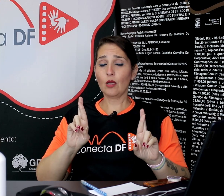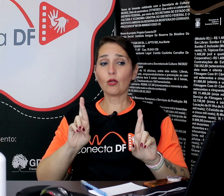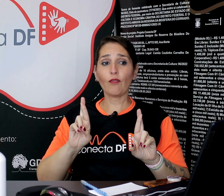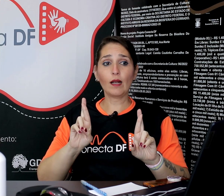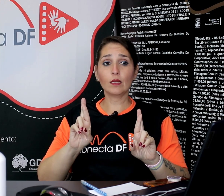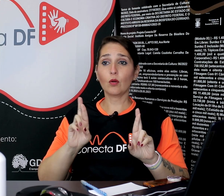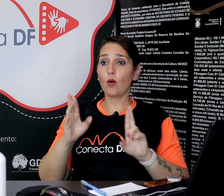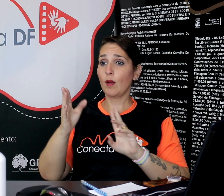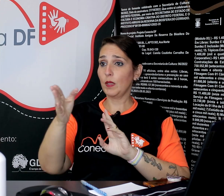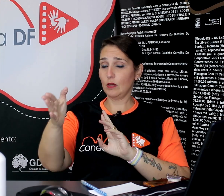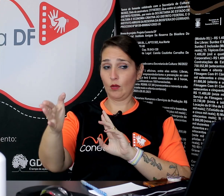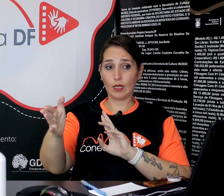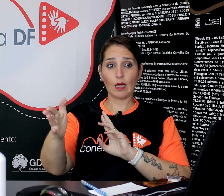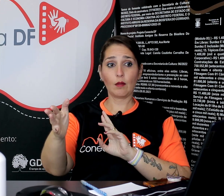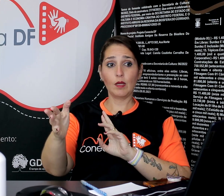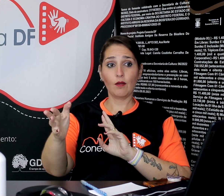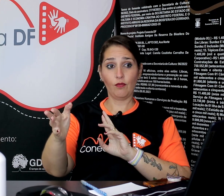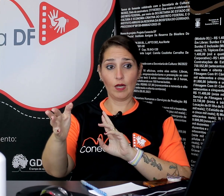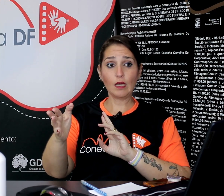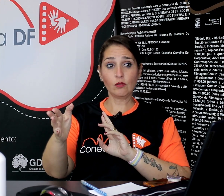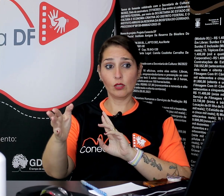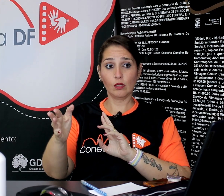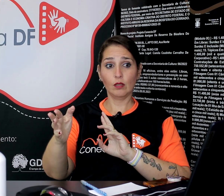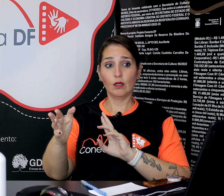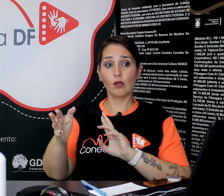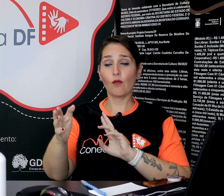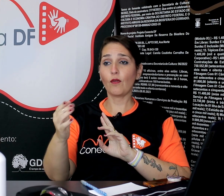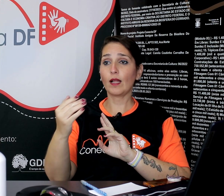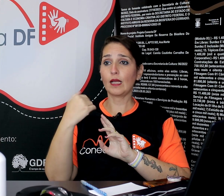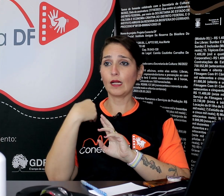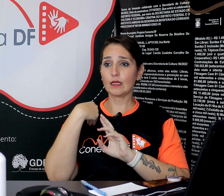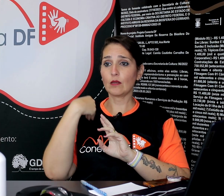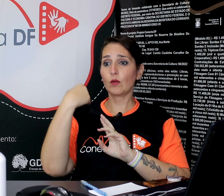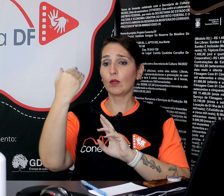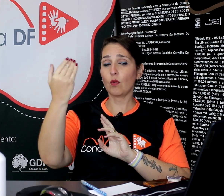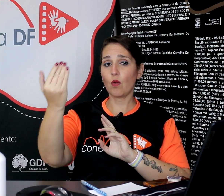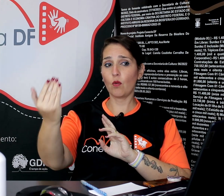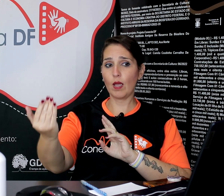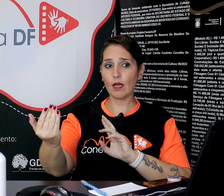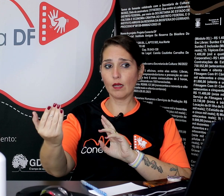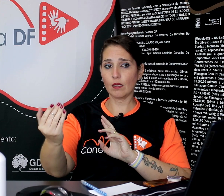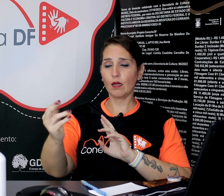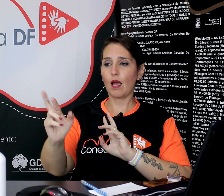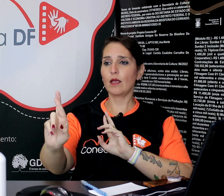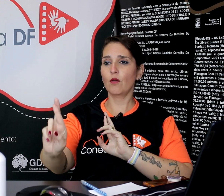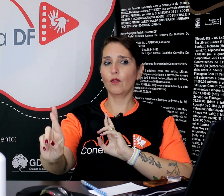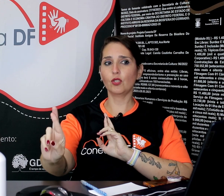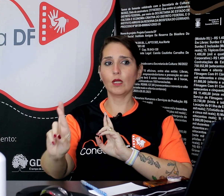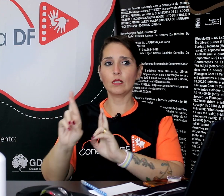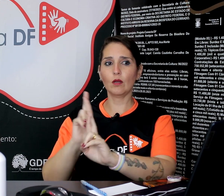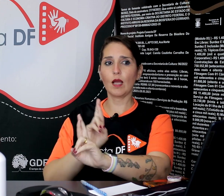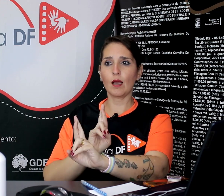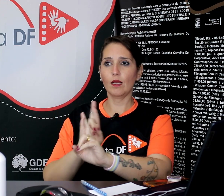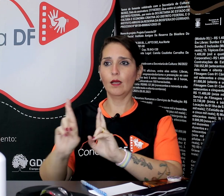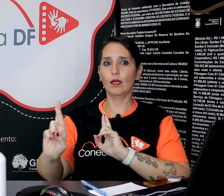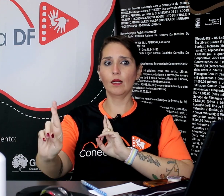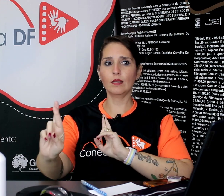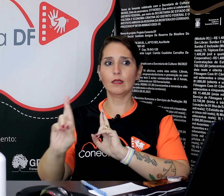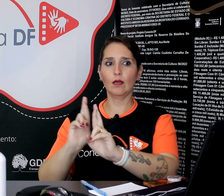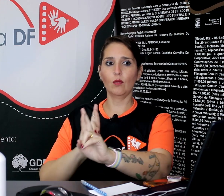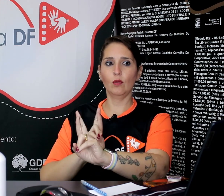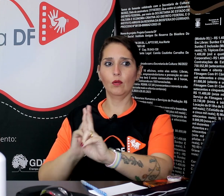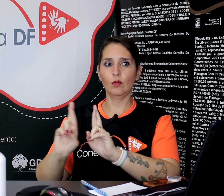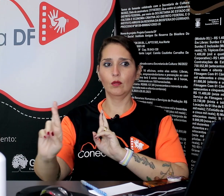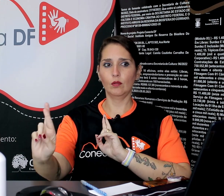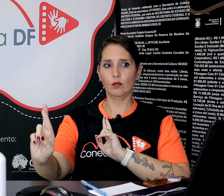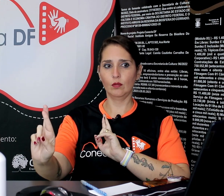Se eu tô falando com uma pessoa que está na minha frente e eu vou falar da relação que eu tenho com ela, aí eu vou direcionar.